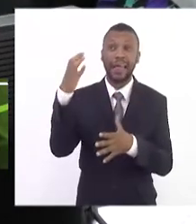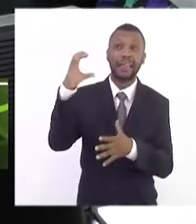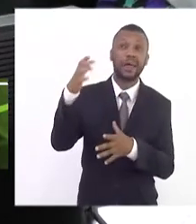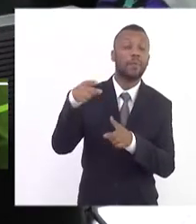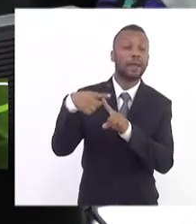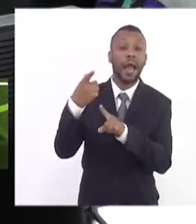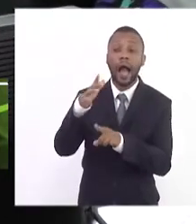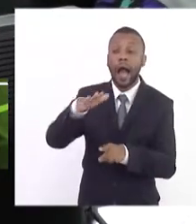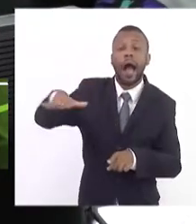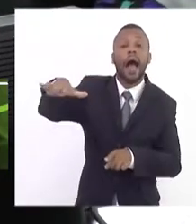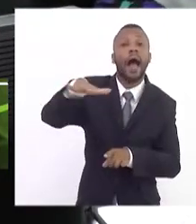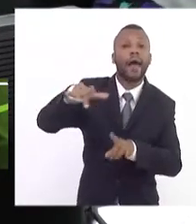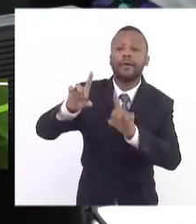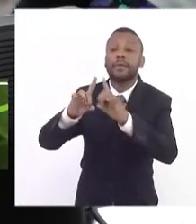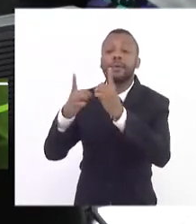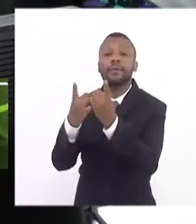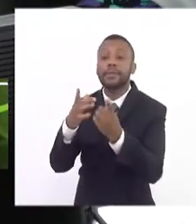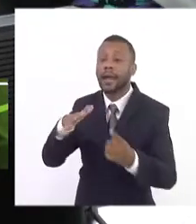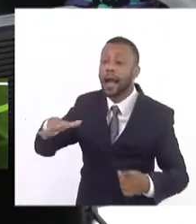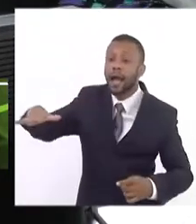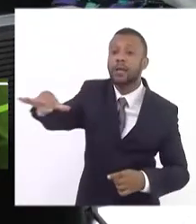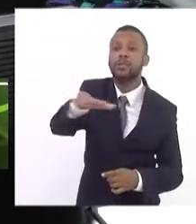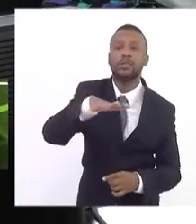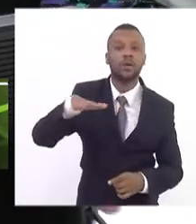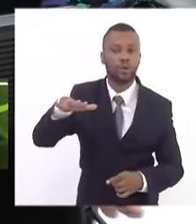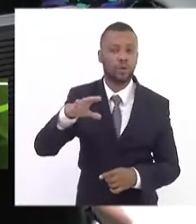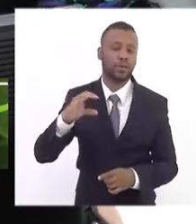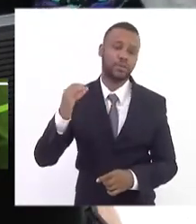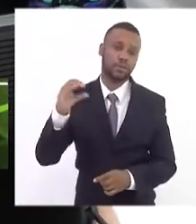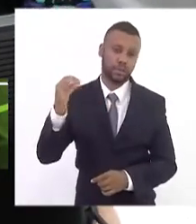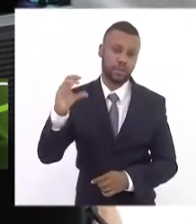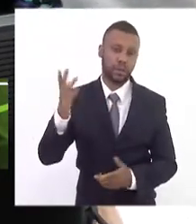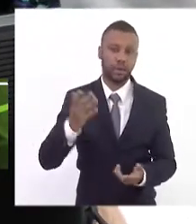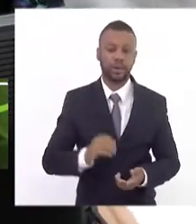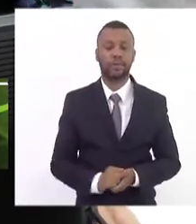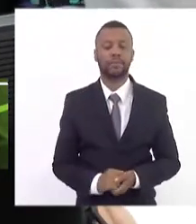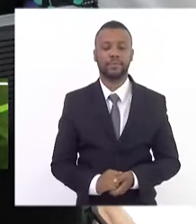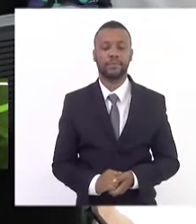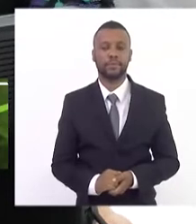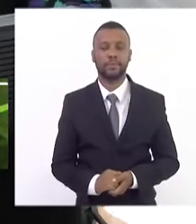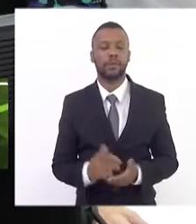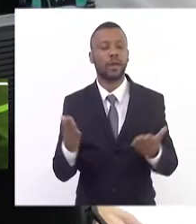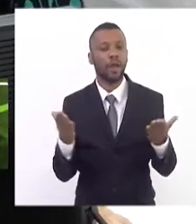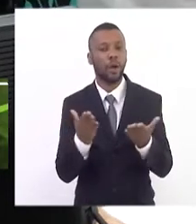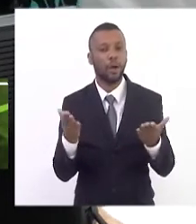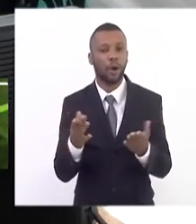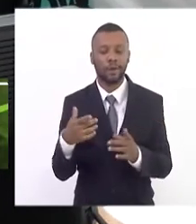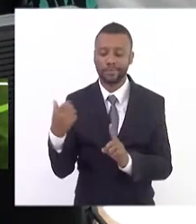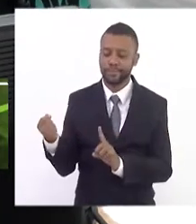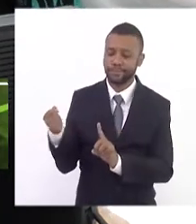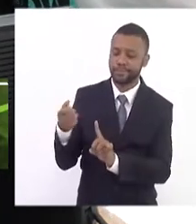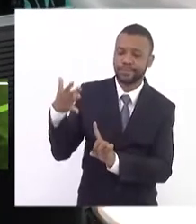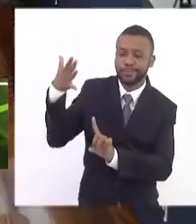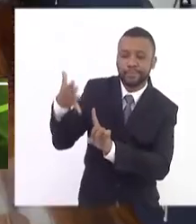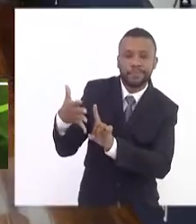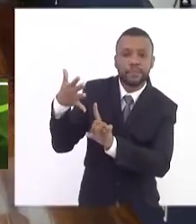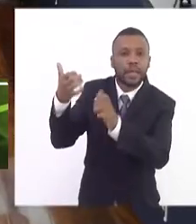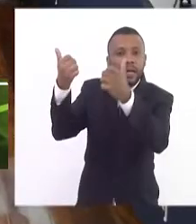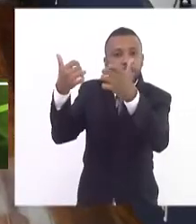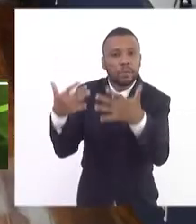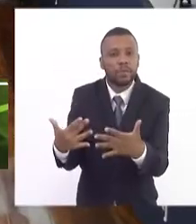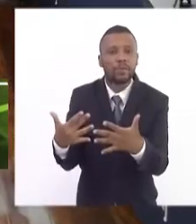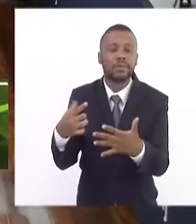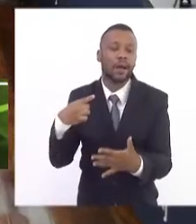a jurisdição, né? Pega aquela região toda. Então, agora nós vamos ouvir a exposição da